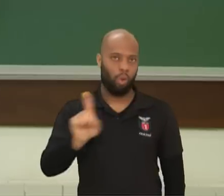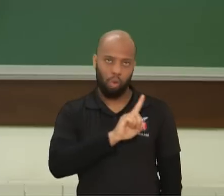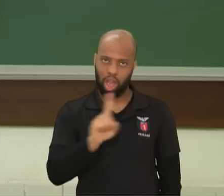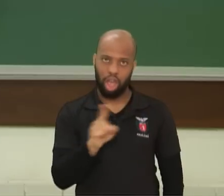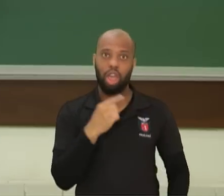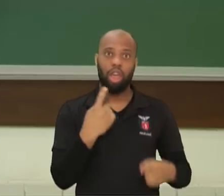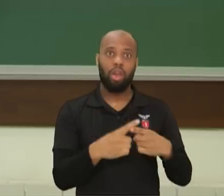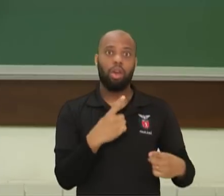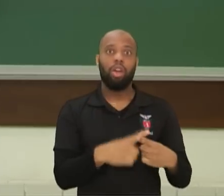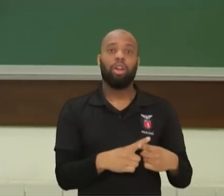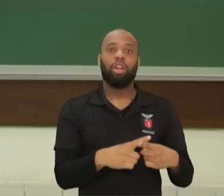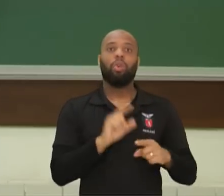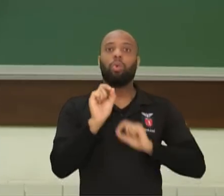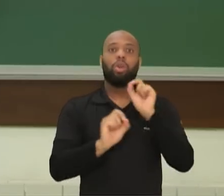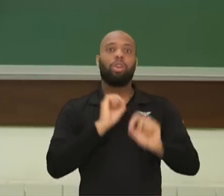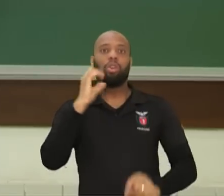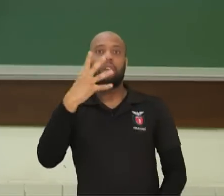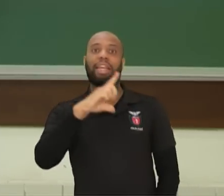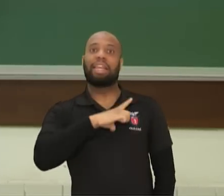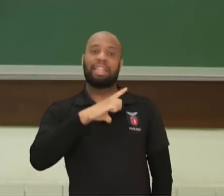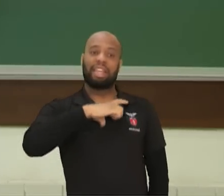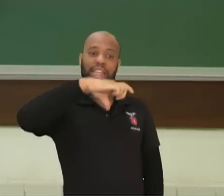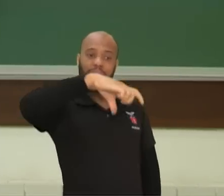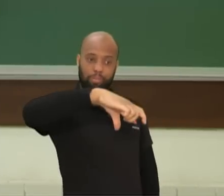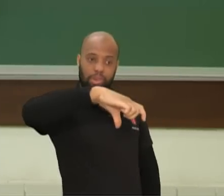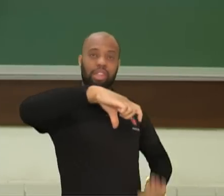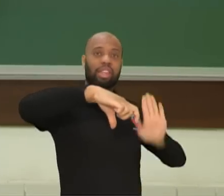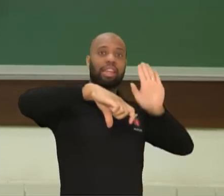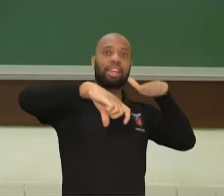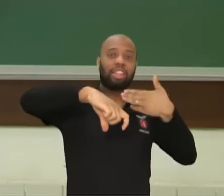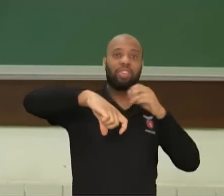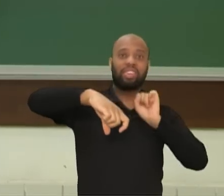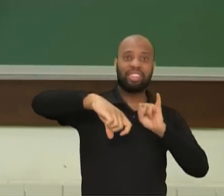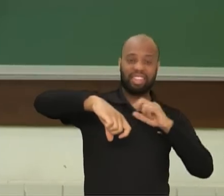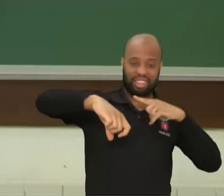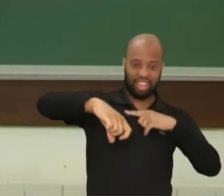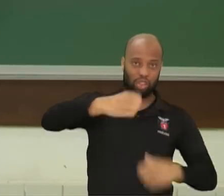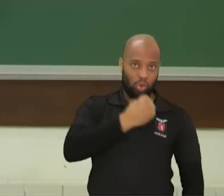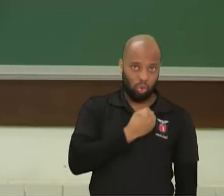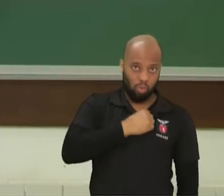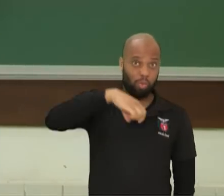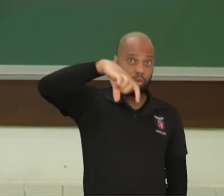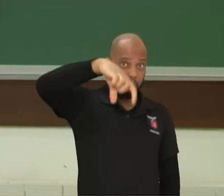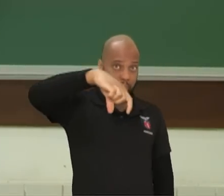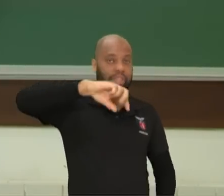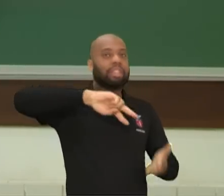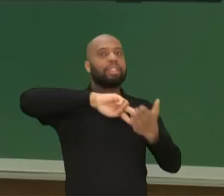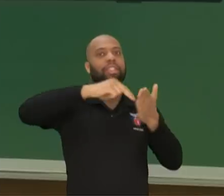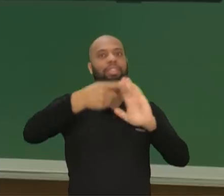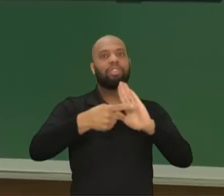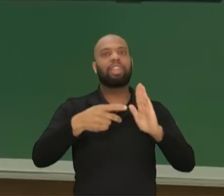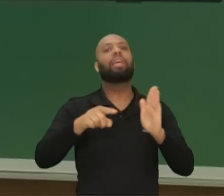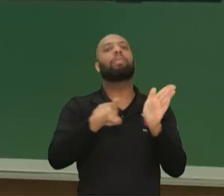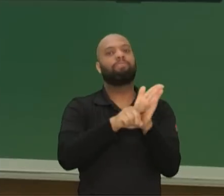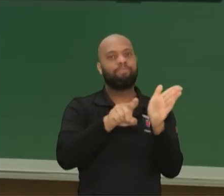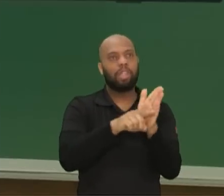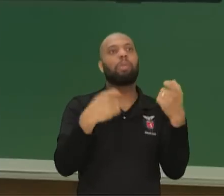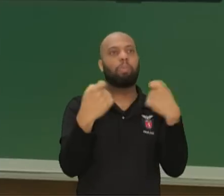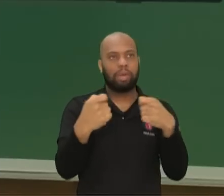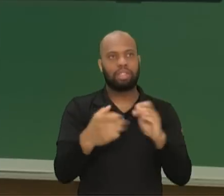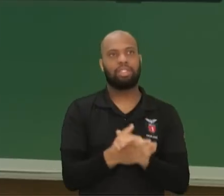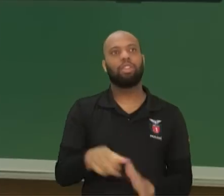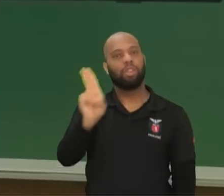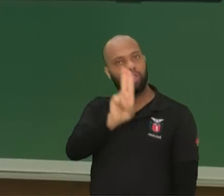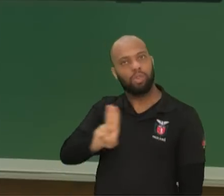são mutuamente exclusivos, porque a interseção é diferente do vazio. Continuando aqui, pessoal, nós vamos utilizar